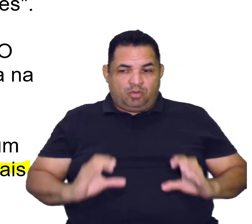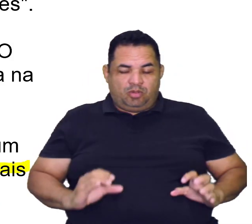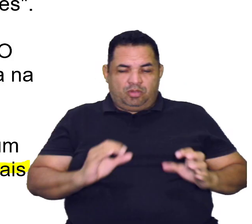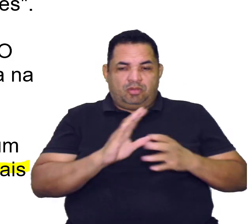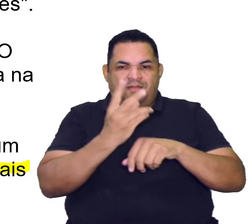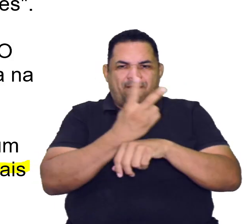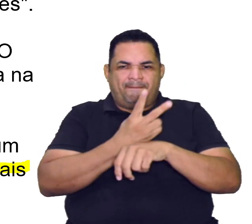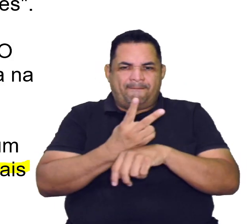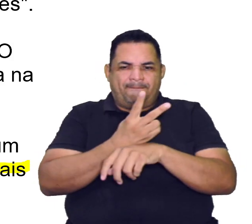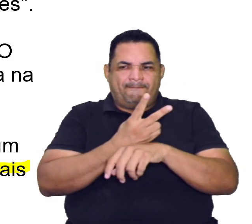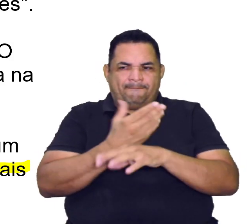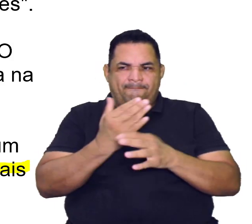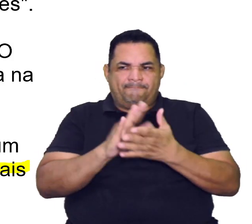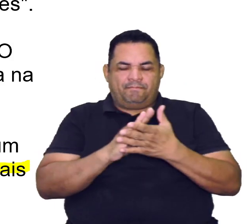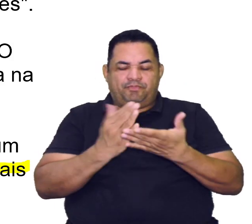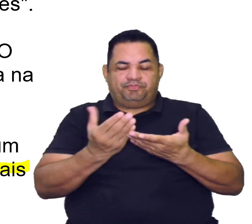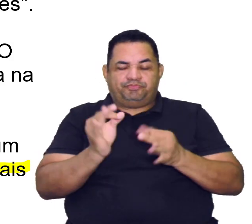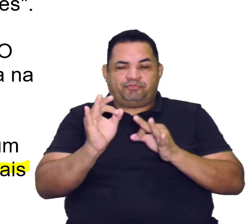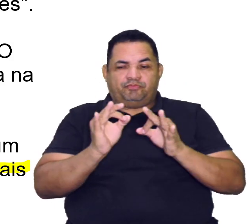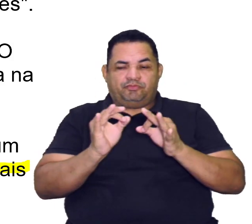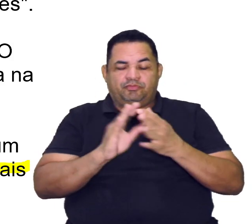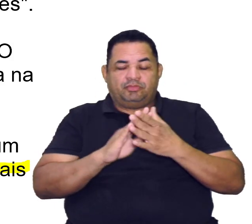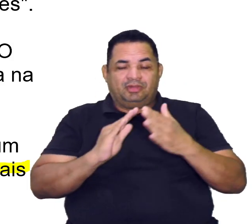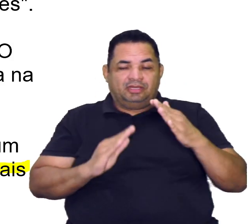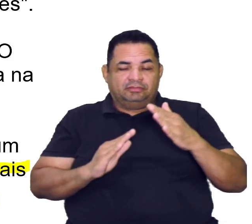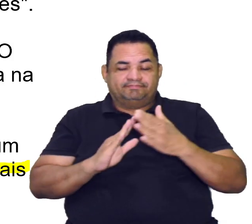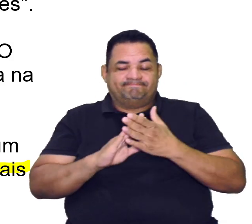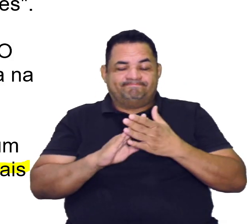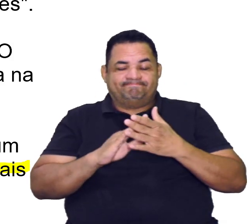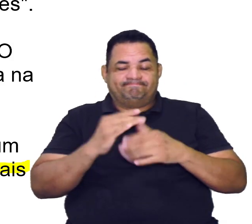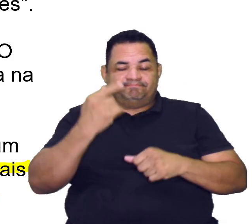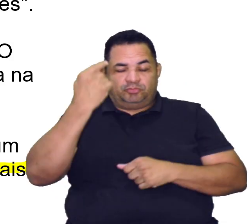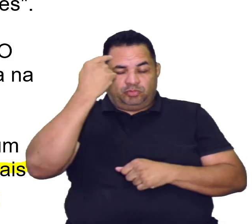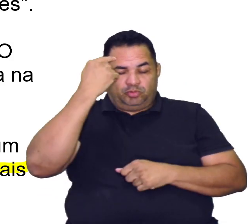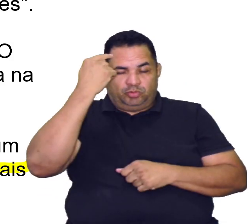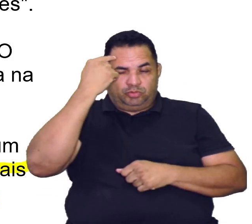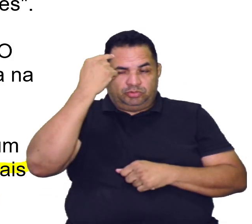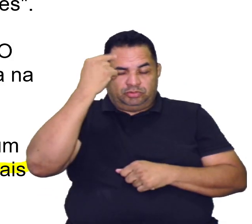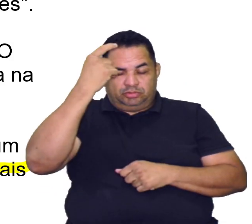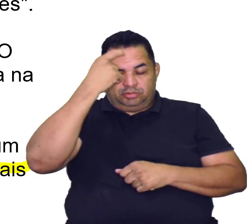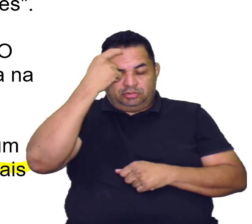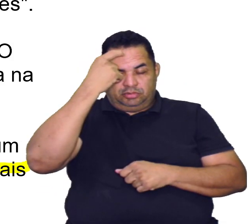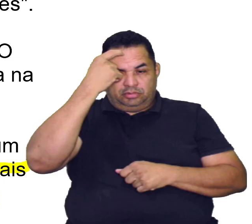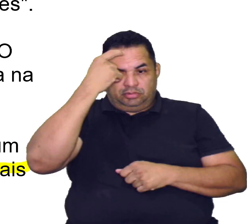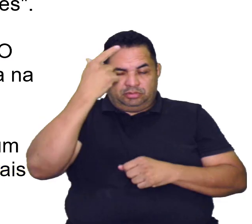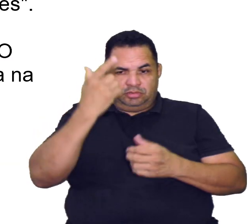comportamentos, buscando esse comportamento mais consciente.